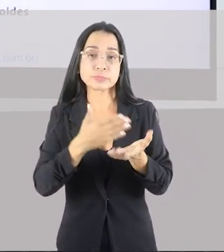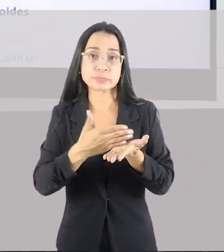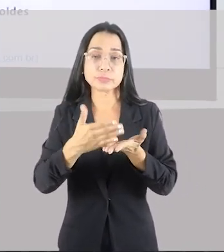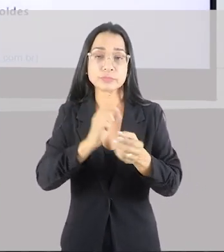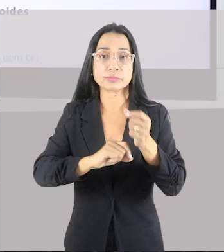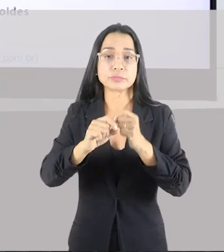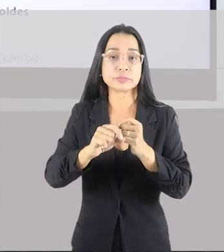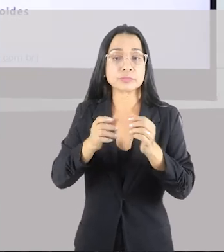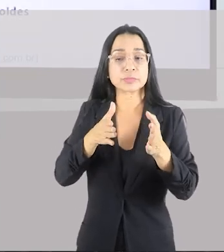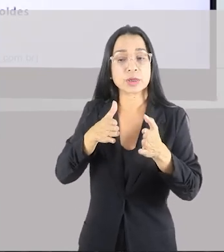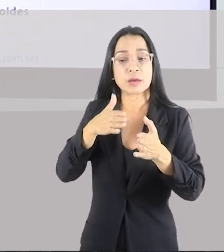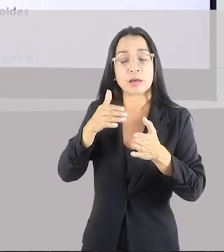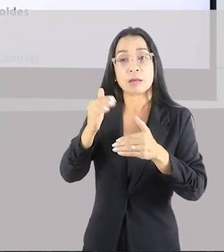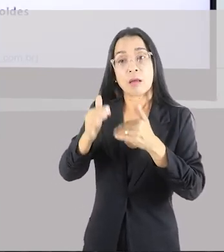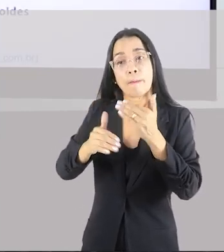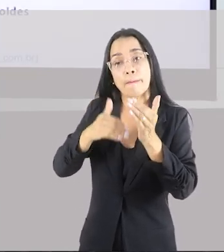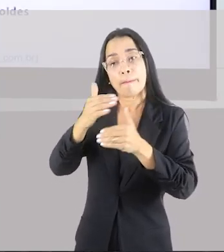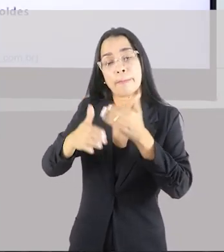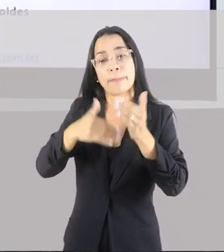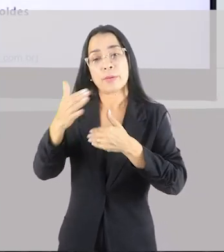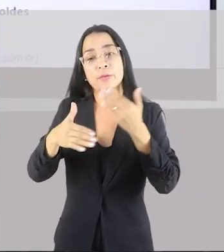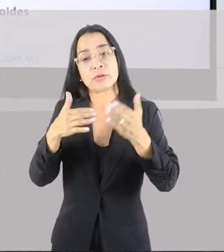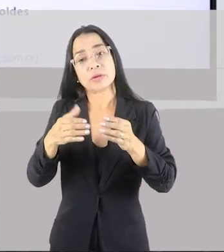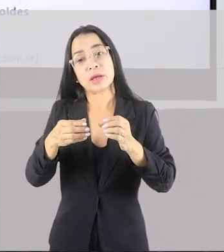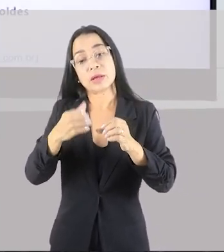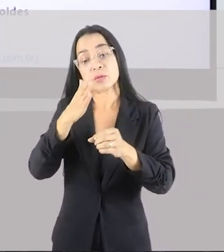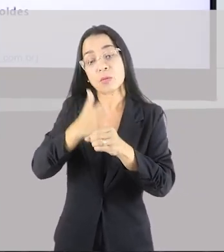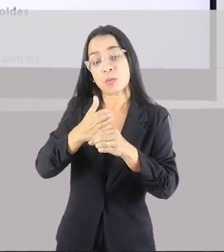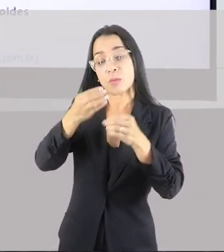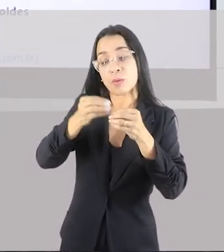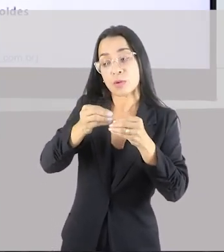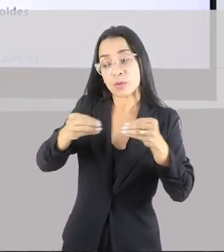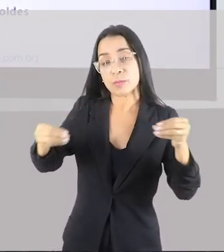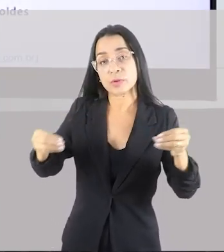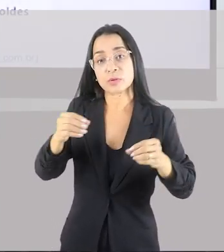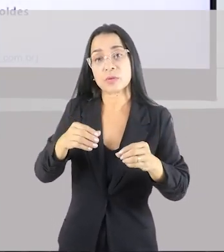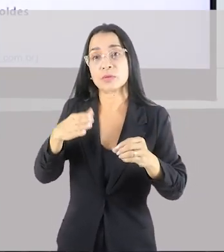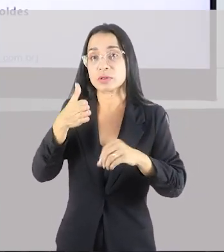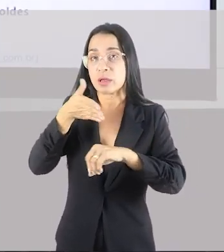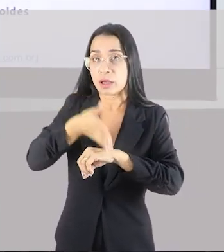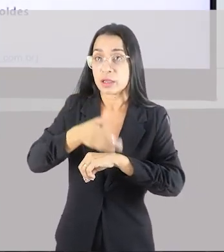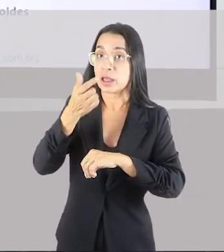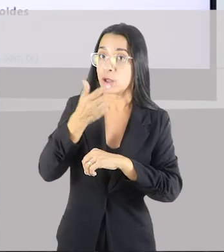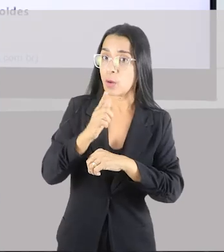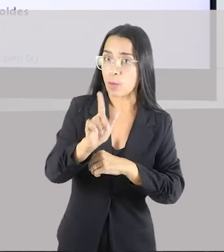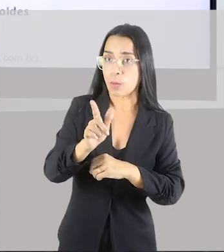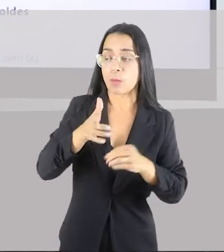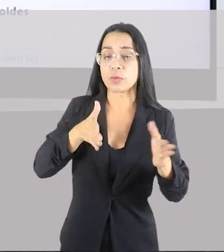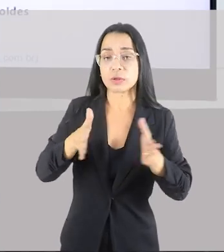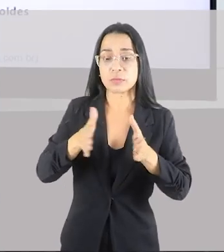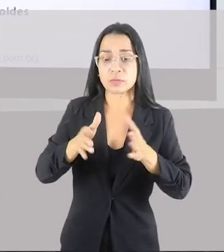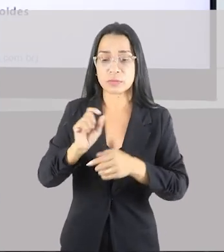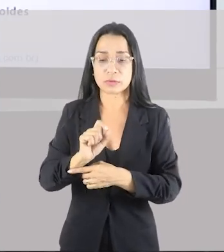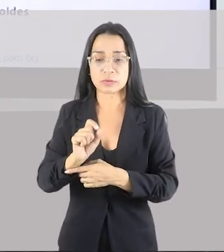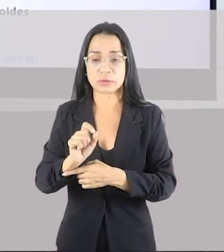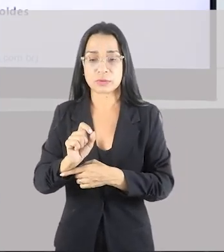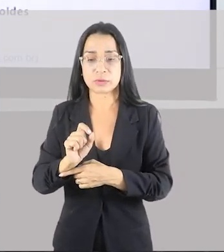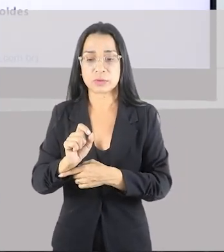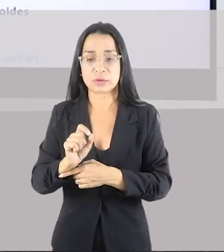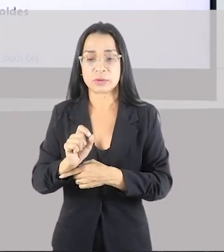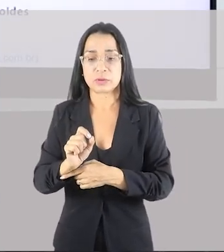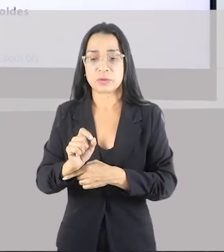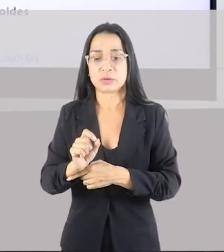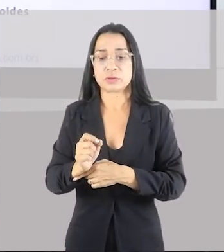ali por esses processos de mitose, ela vai então entrar numa outra fase, que é a fase que a gente chama